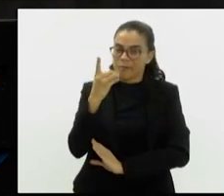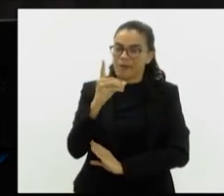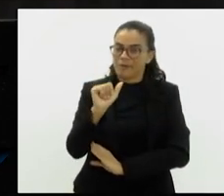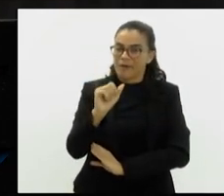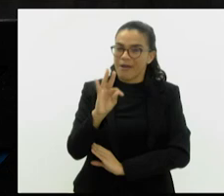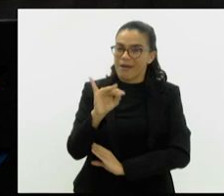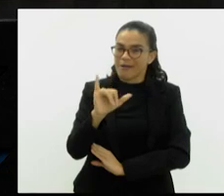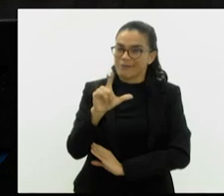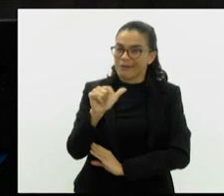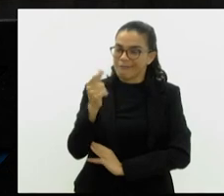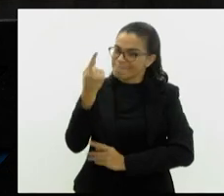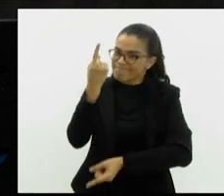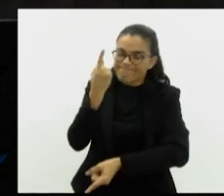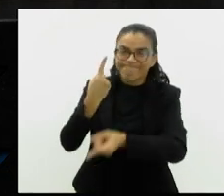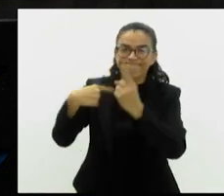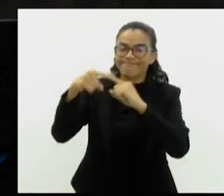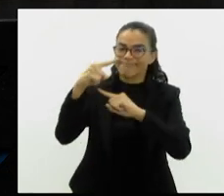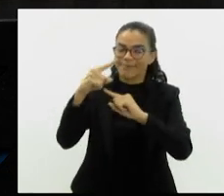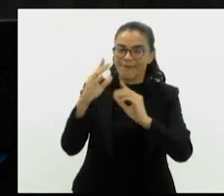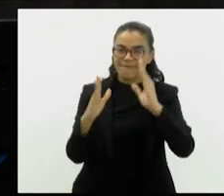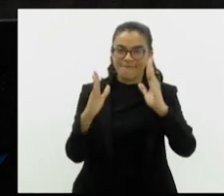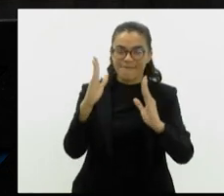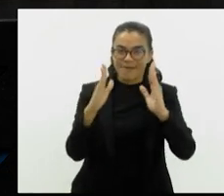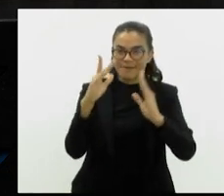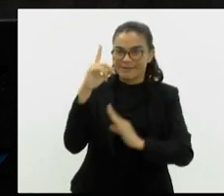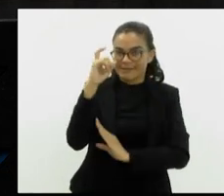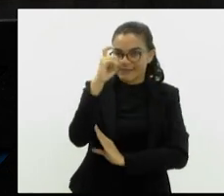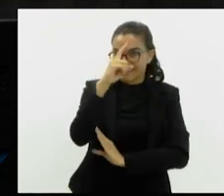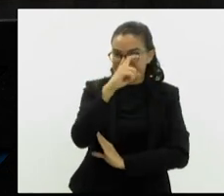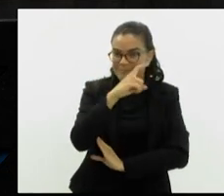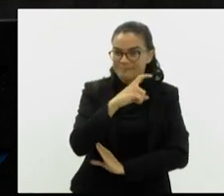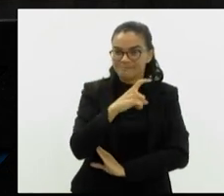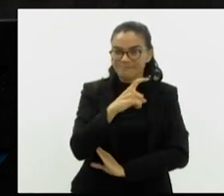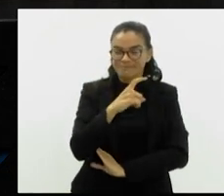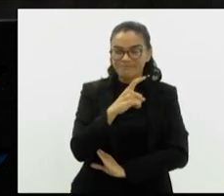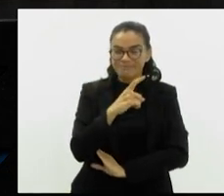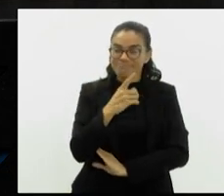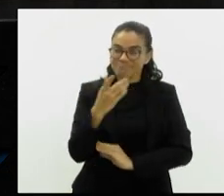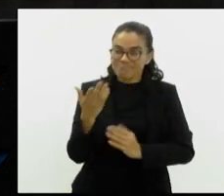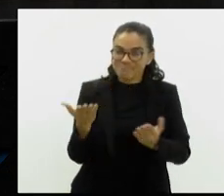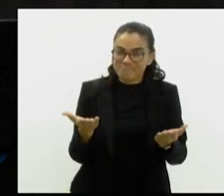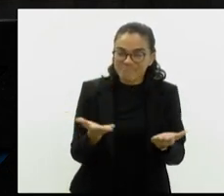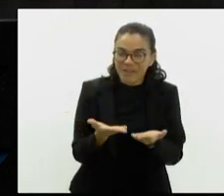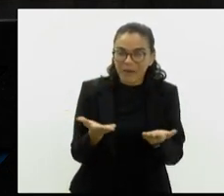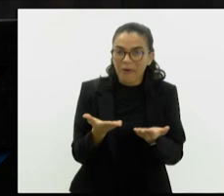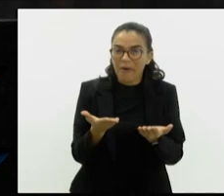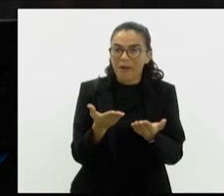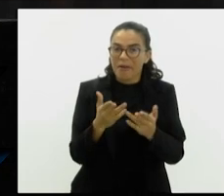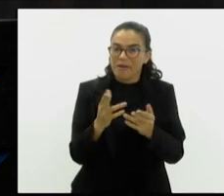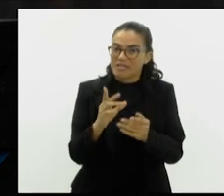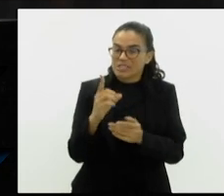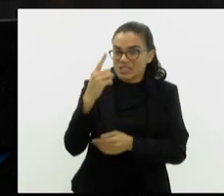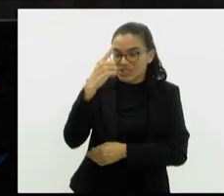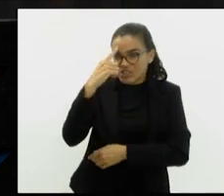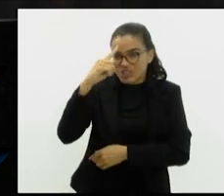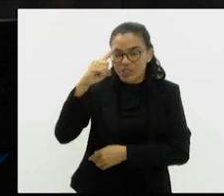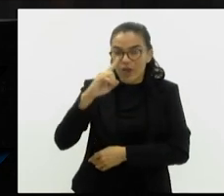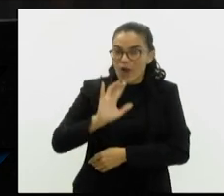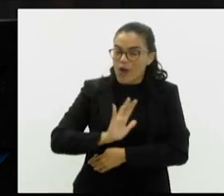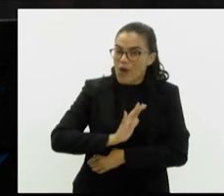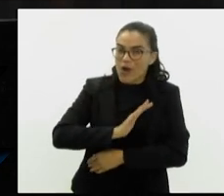que isso seja superado e a partir desse Break Point né desse dia aí